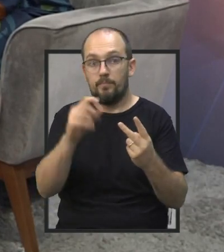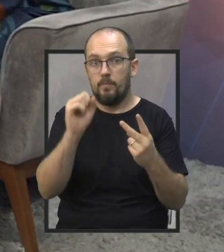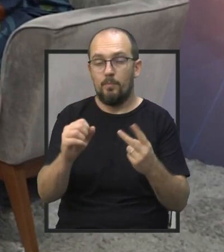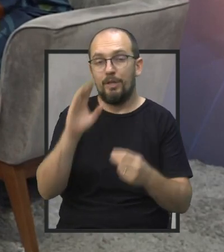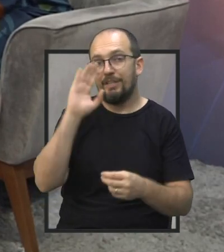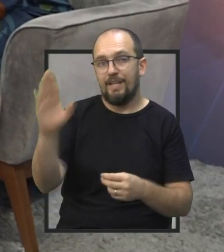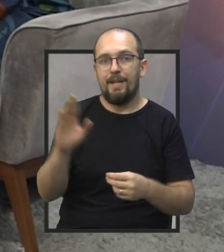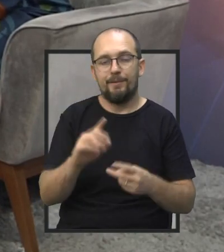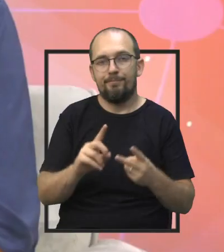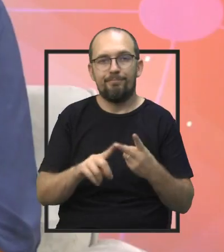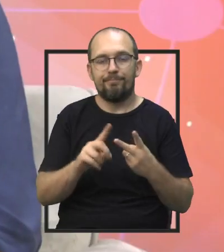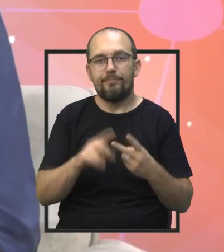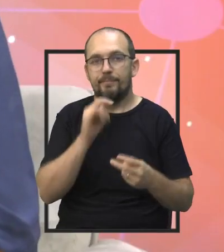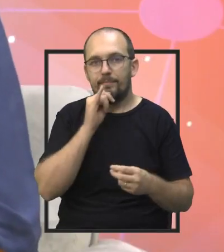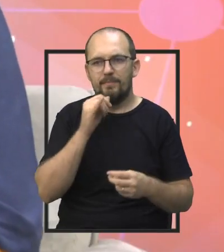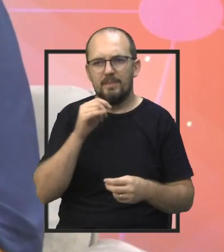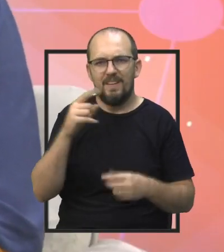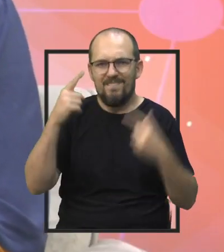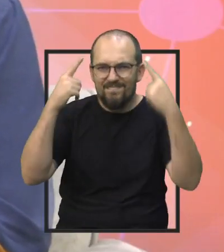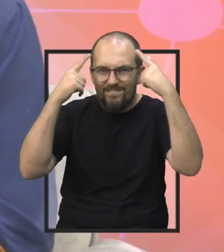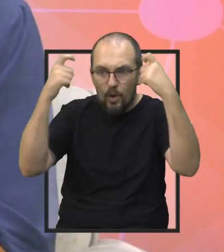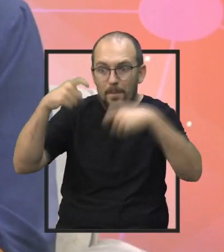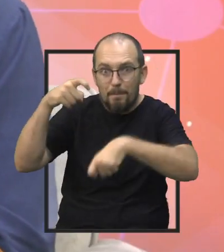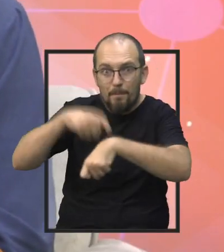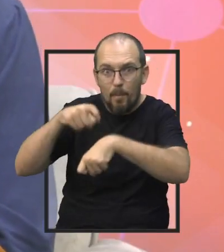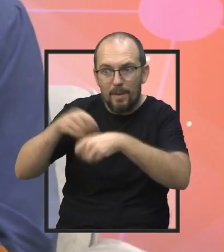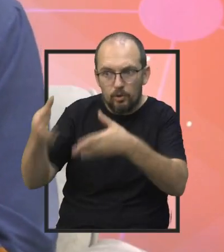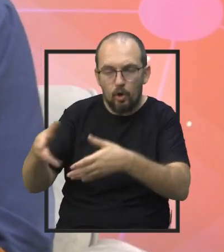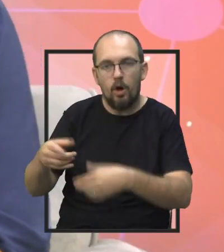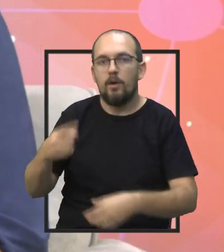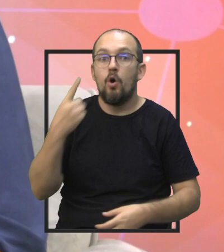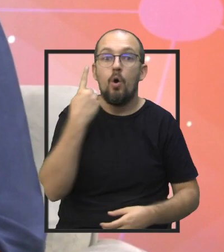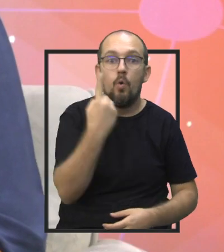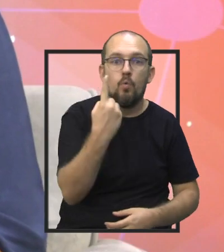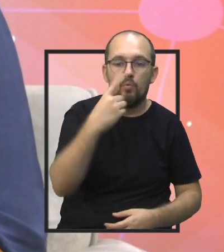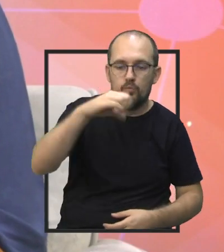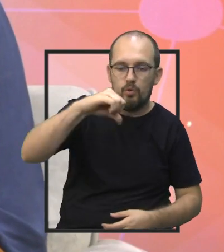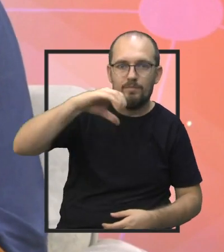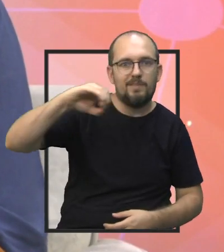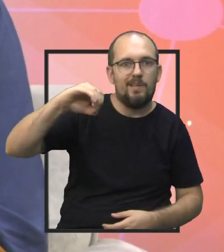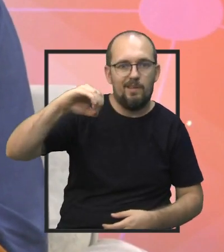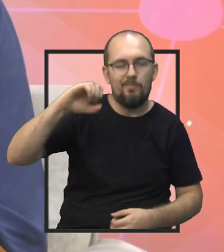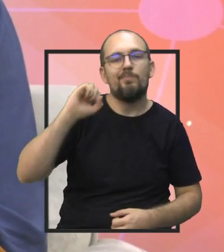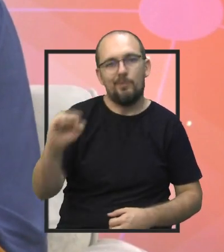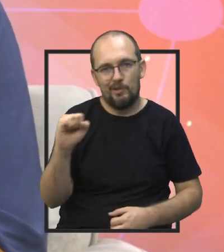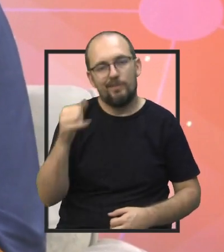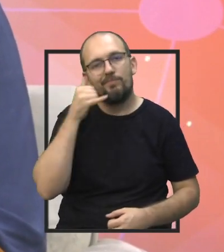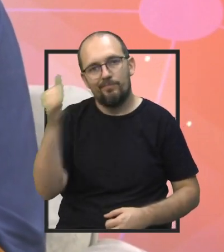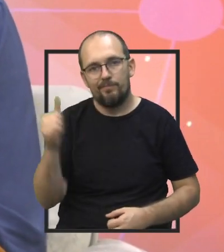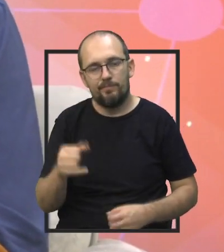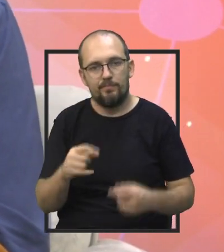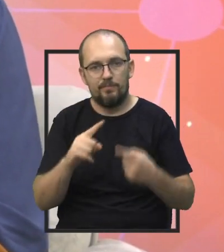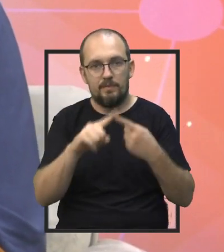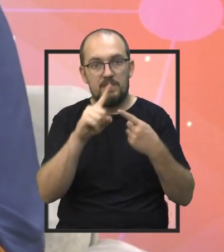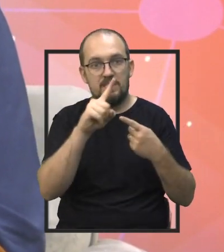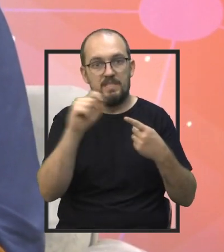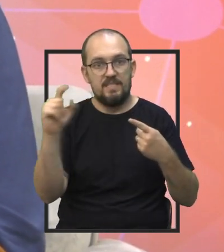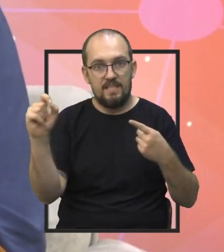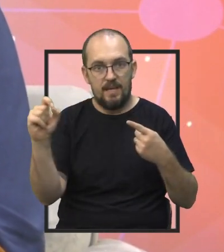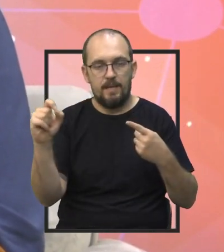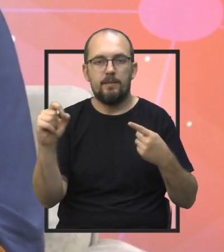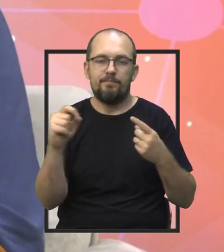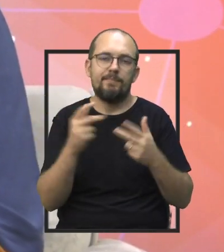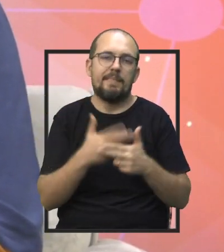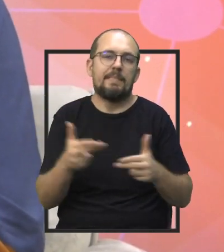diretos. Se a violência está acontecendo ali naquele momento, 190. né? O Disque 100 também é uma forma de